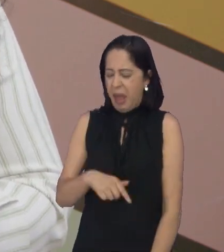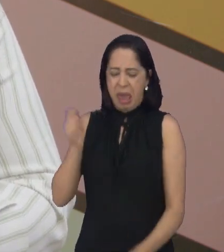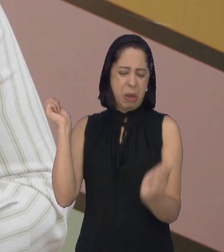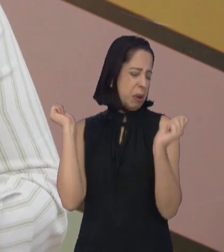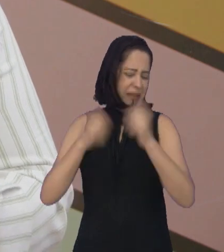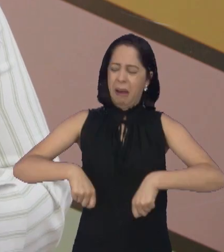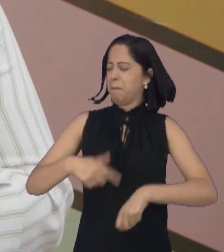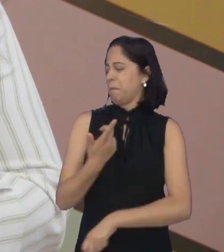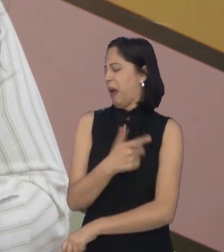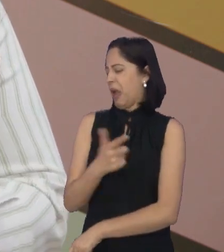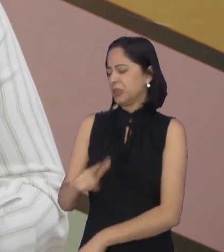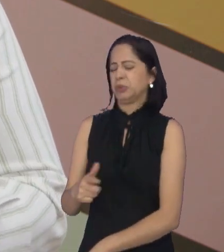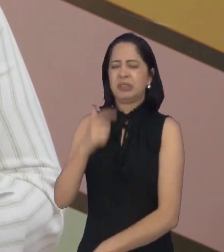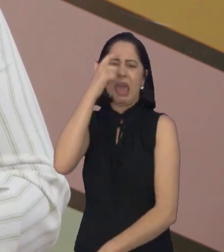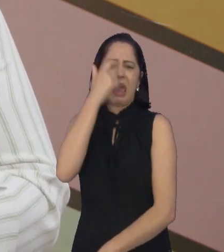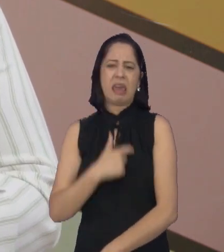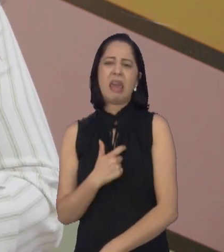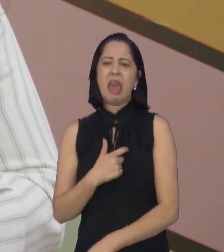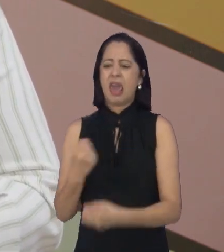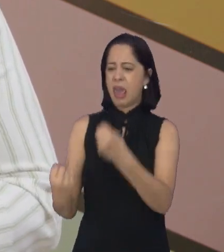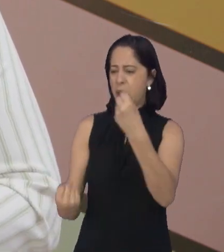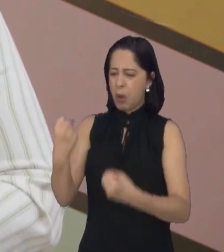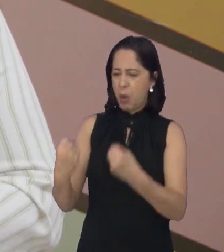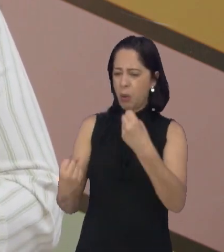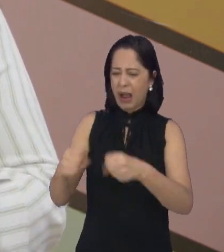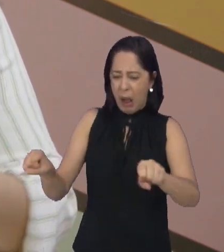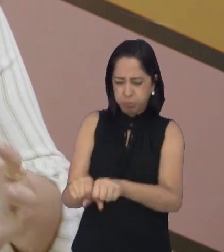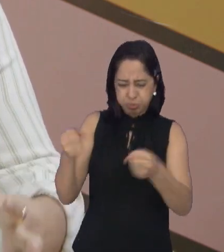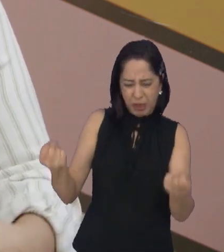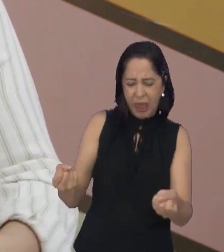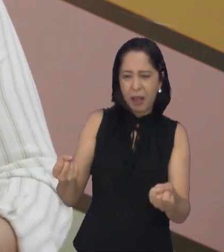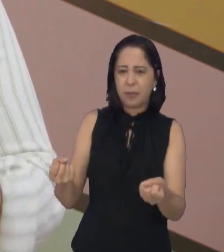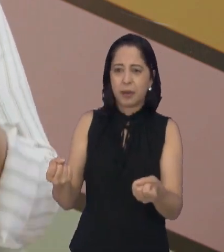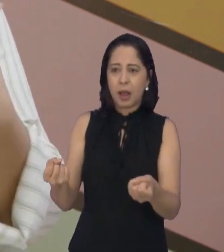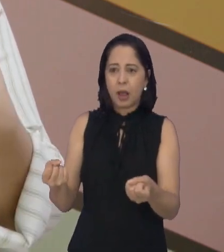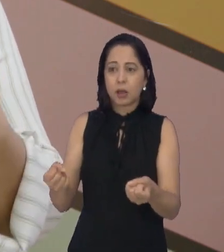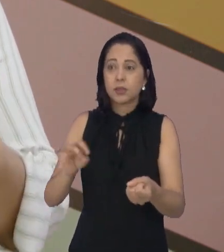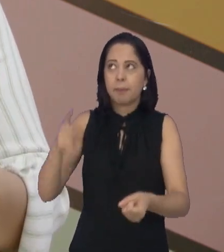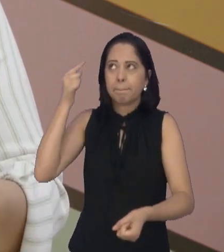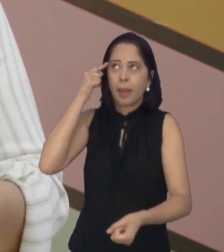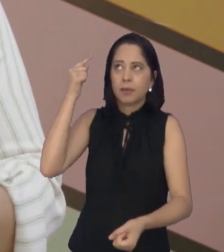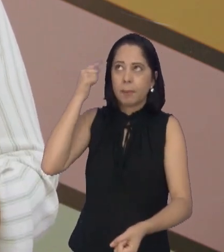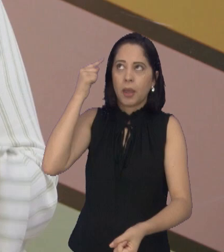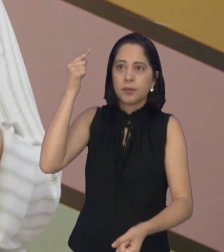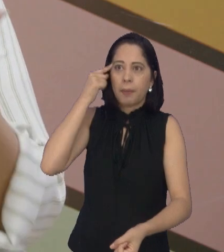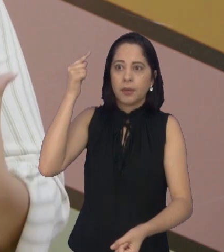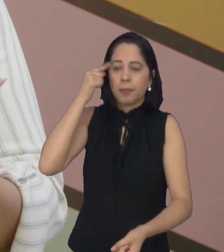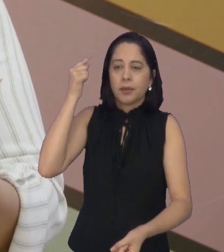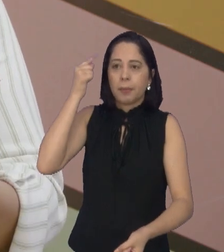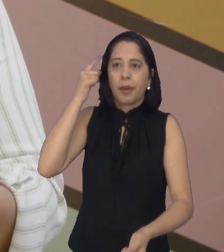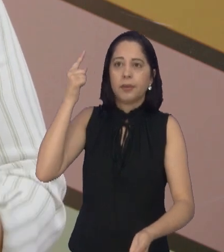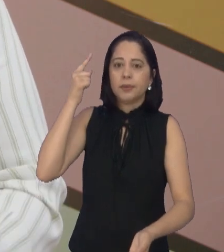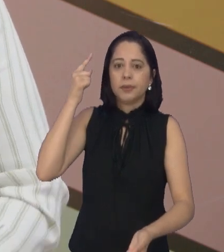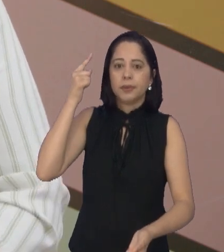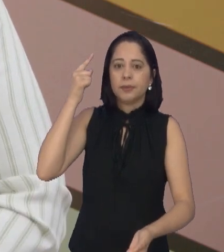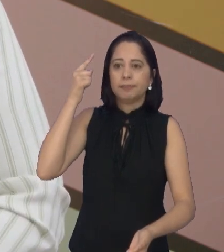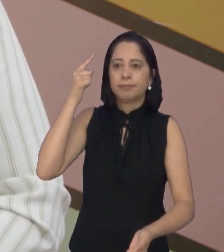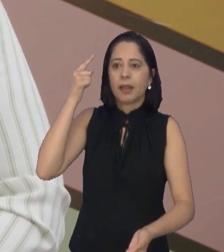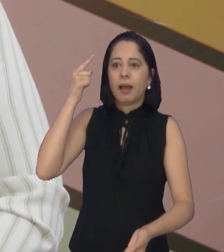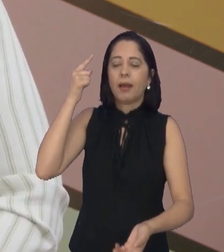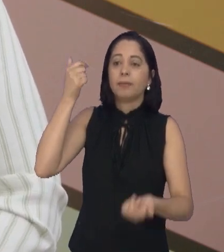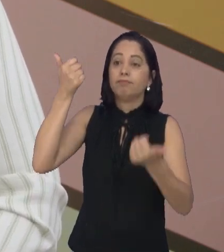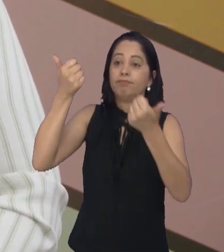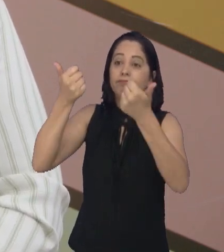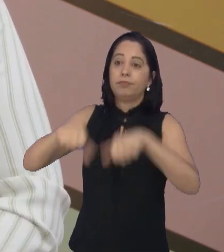conseguir sair, que eu vou bater em alguém, que o carro vai morrer e tudo mais, você acaba ajudando essas